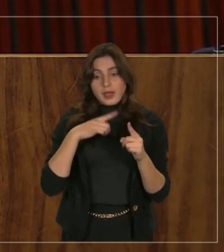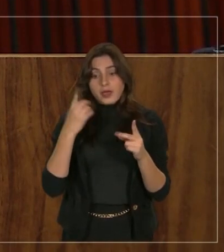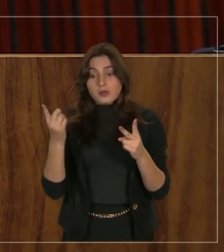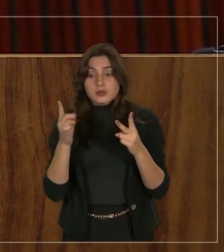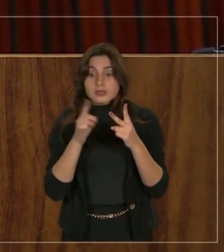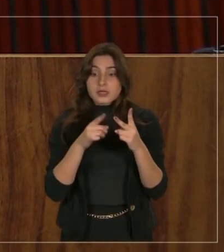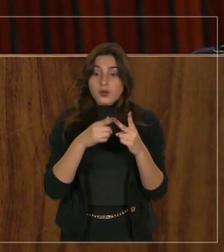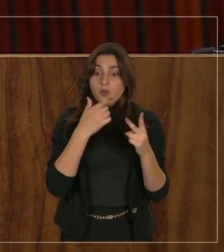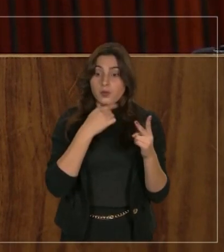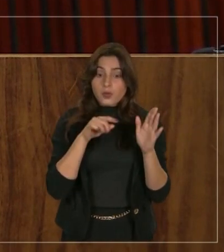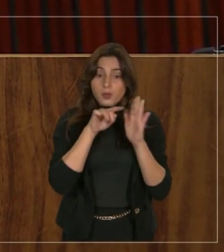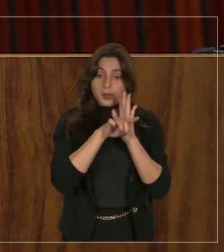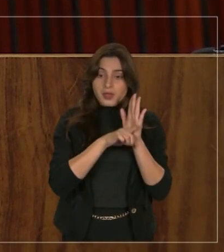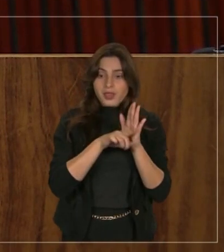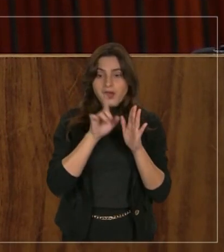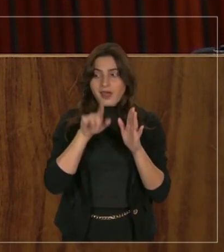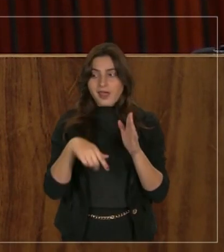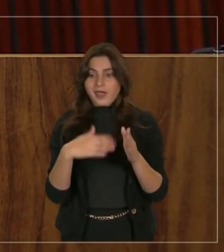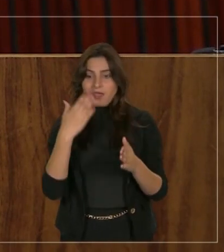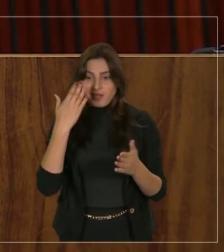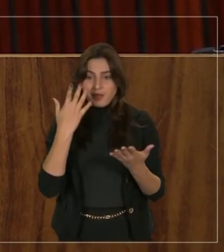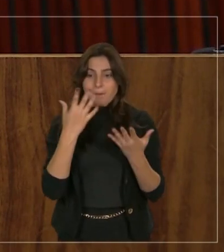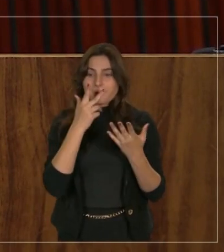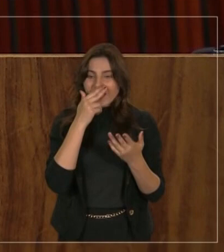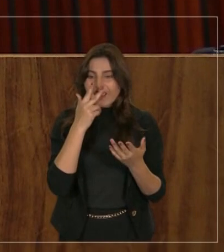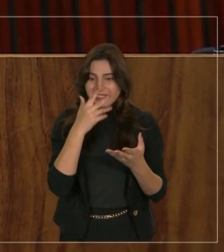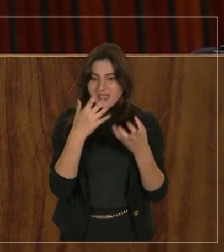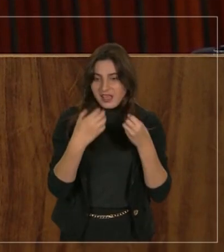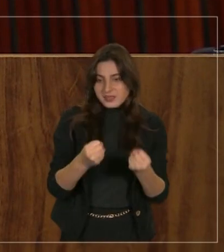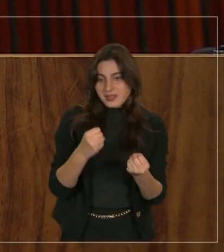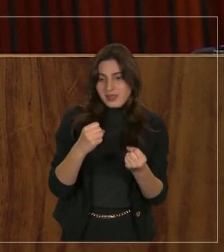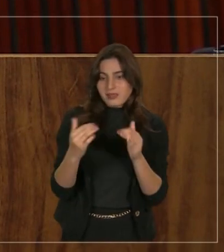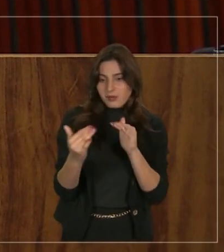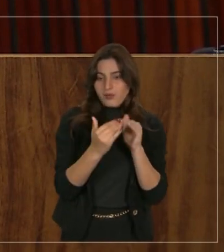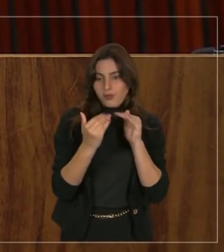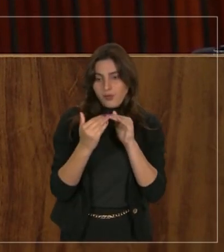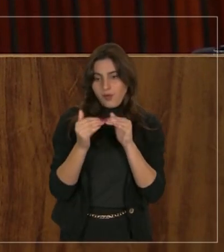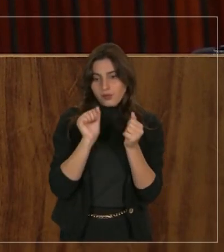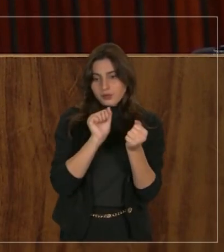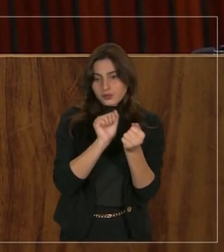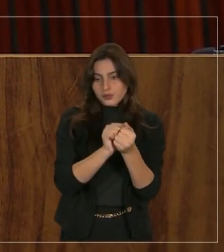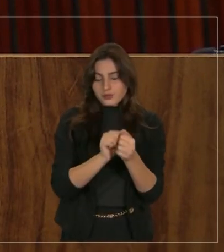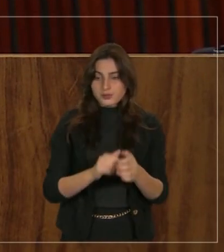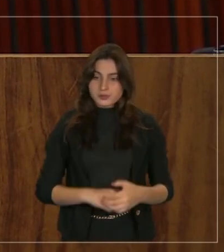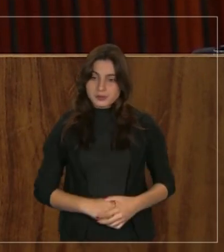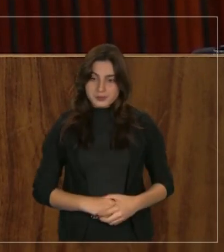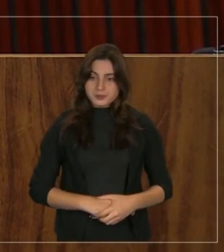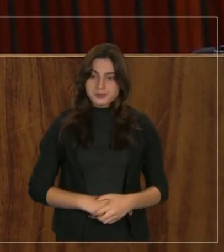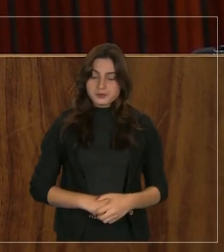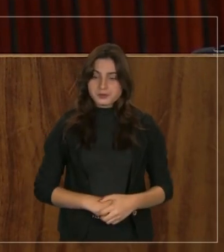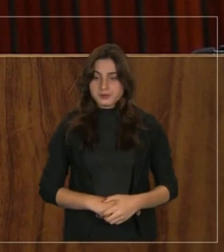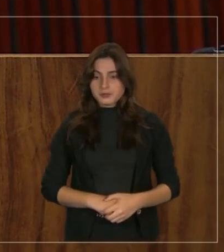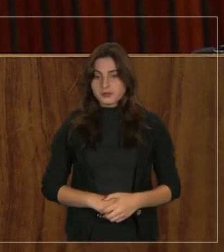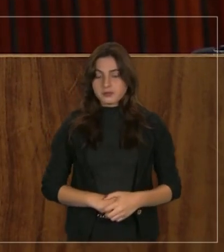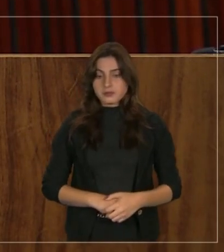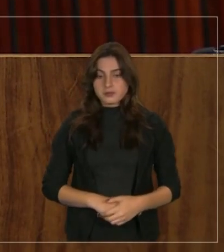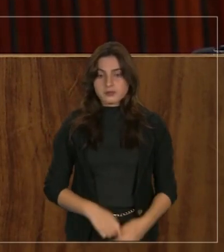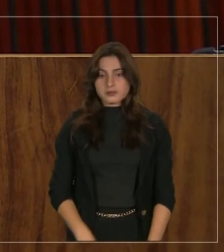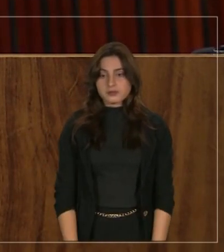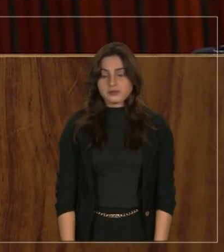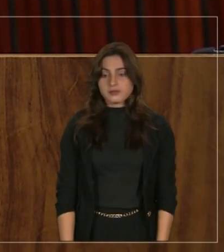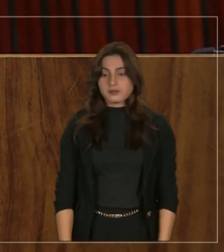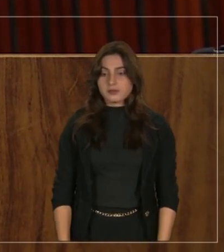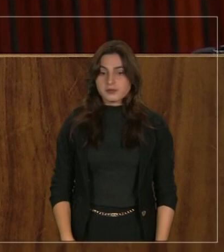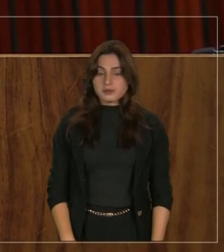e eh Fran eh conivência e ocasional participação do segundo investigado